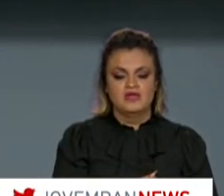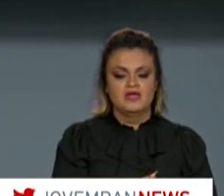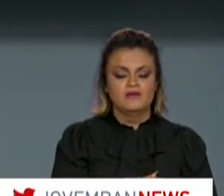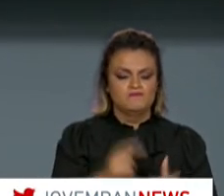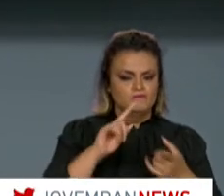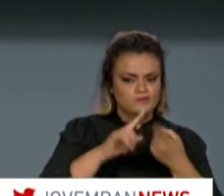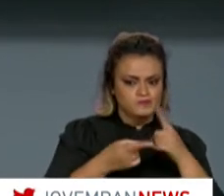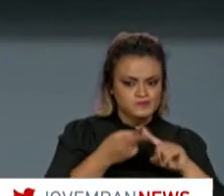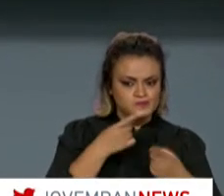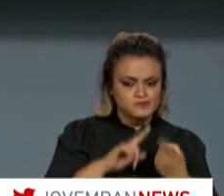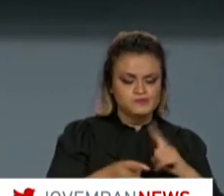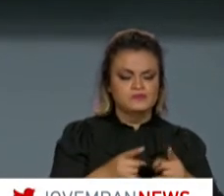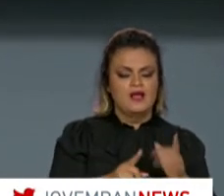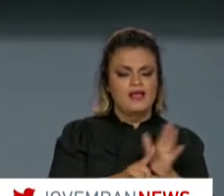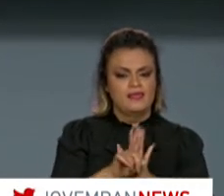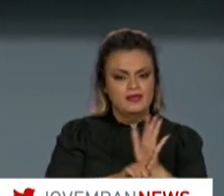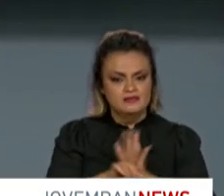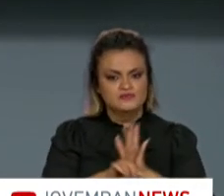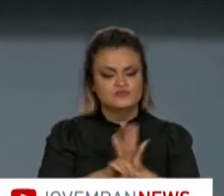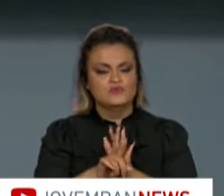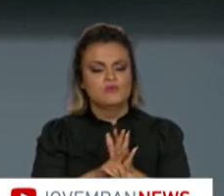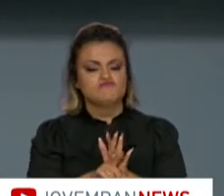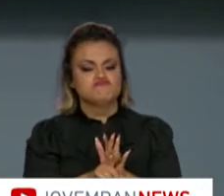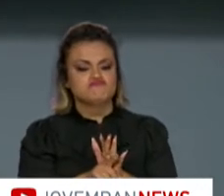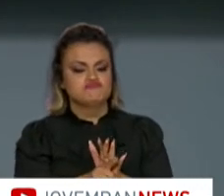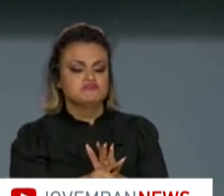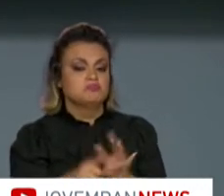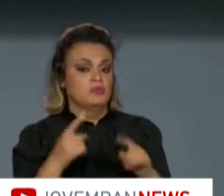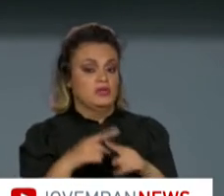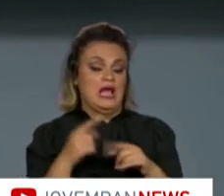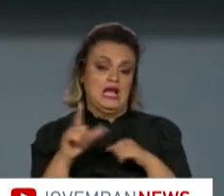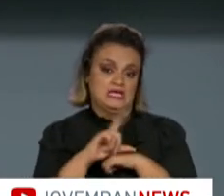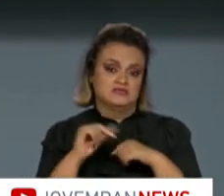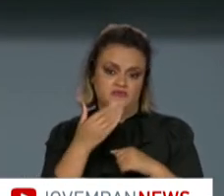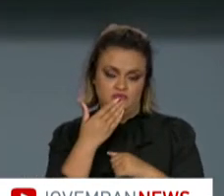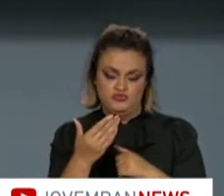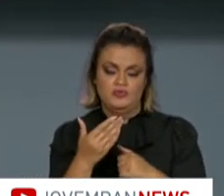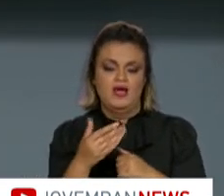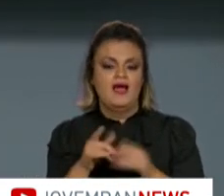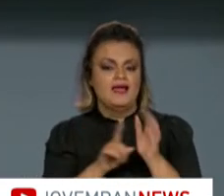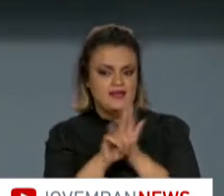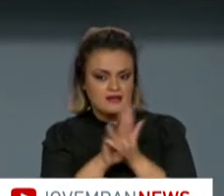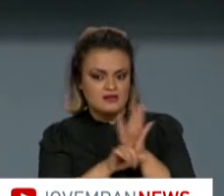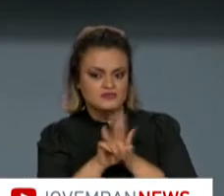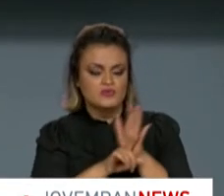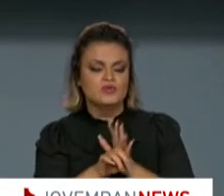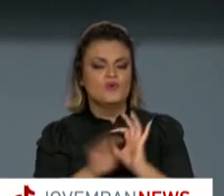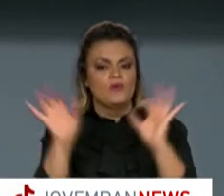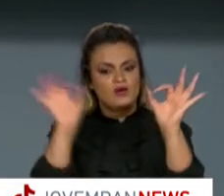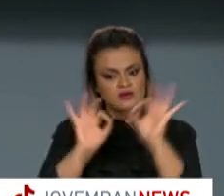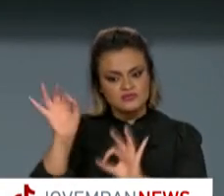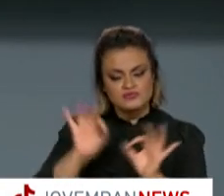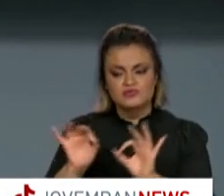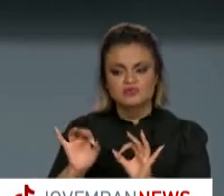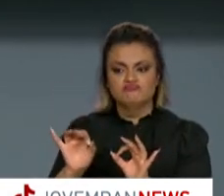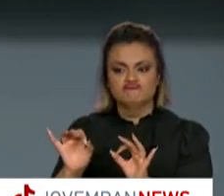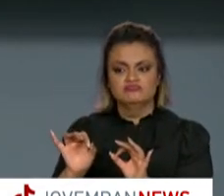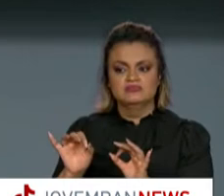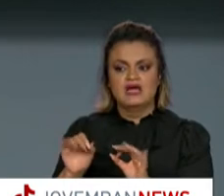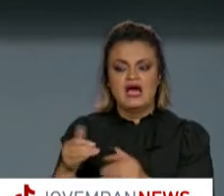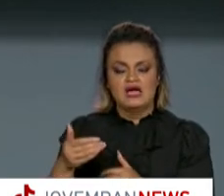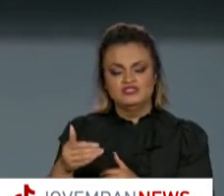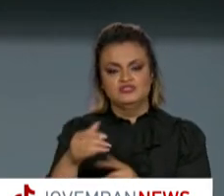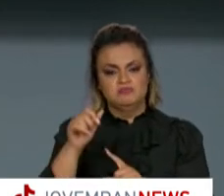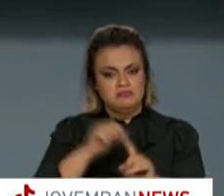fez uma análise por recomendação da Casa Civil e resolveu recompor essa diferença pelos